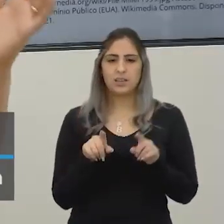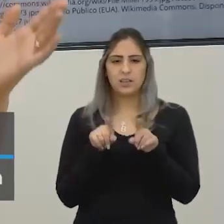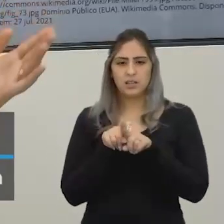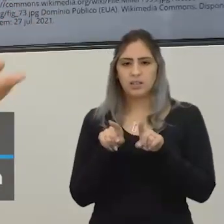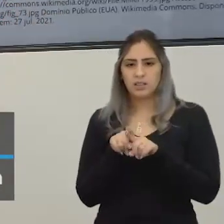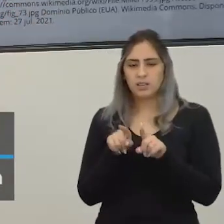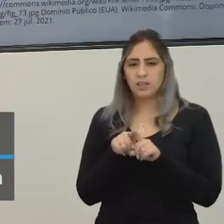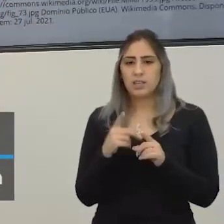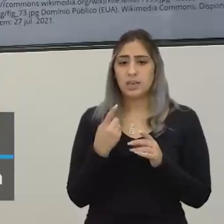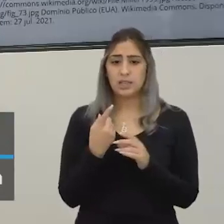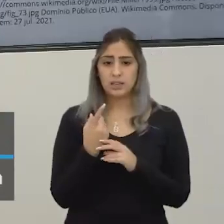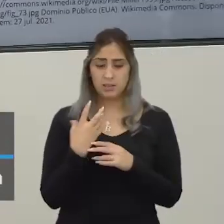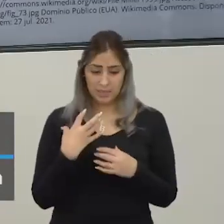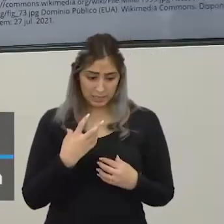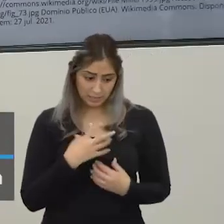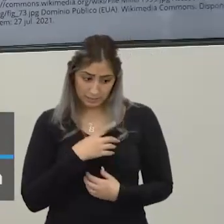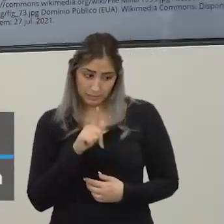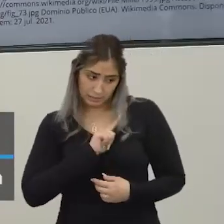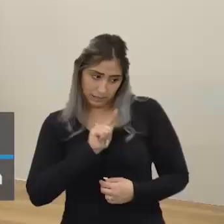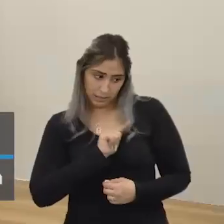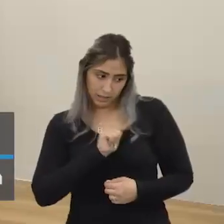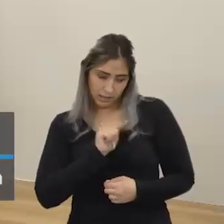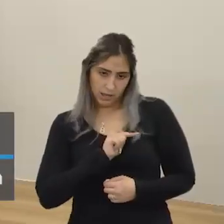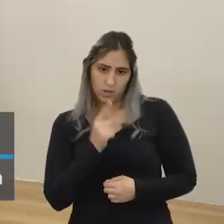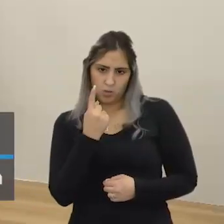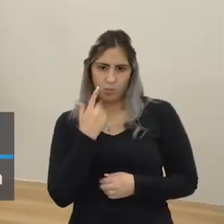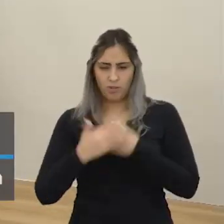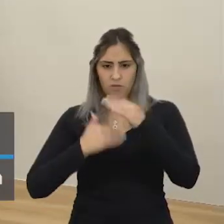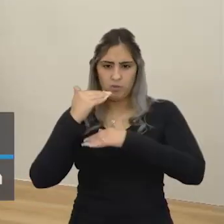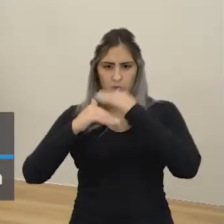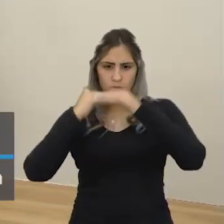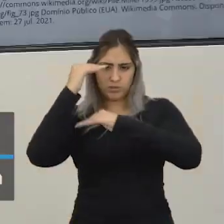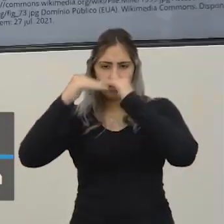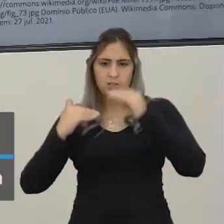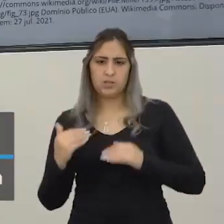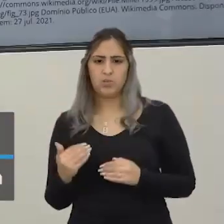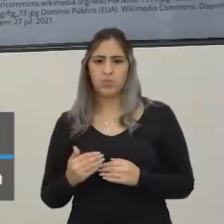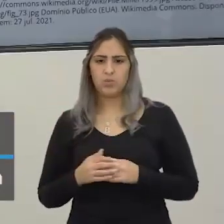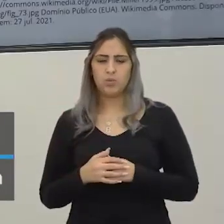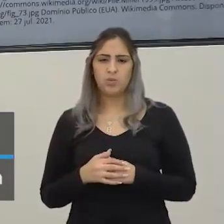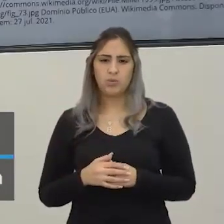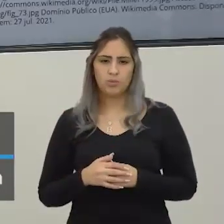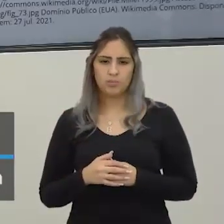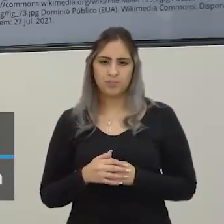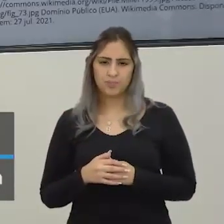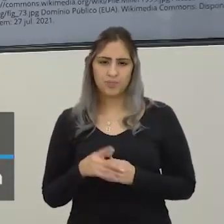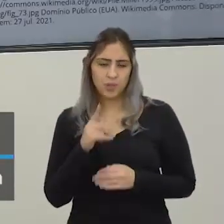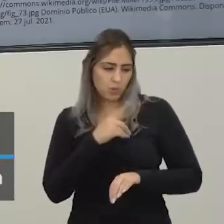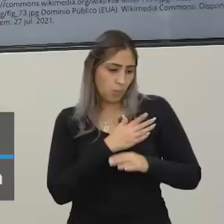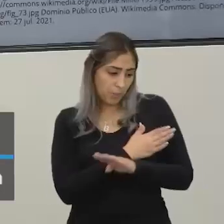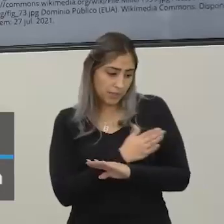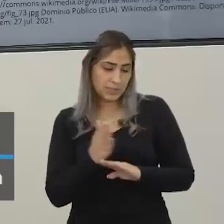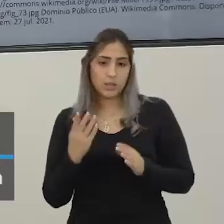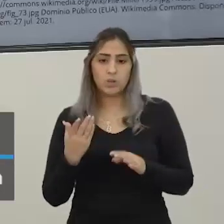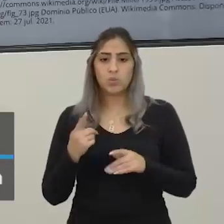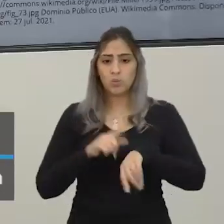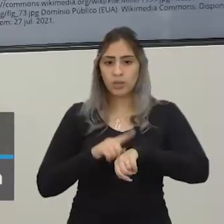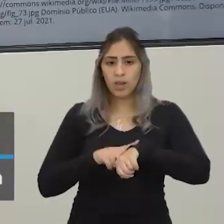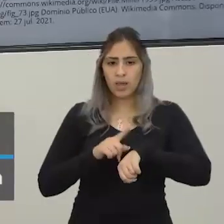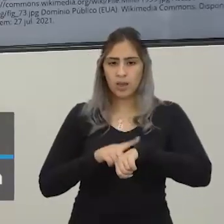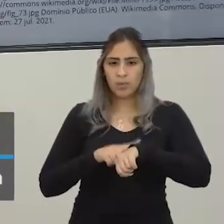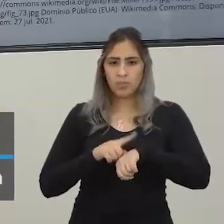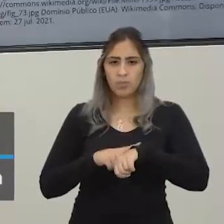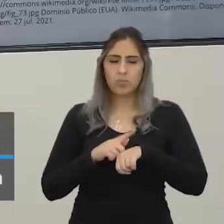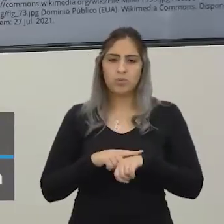ok, existe uma evolução dos compostos, né, que se agregam aí com o passar do tempo para formarem